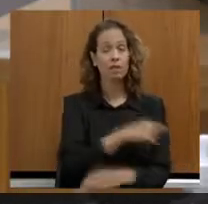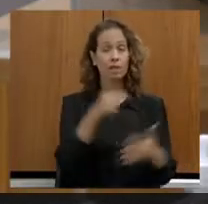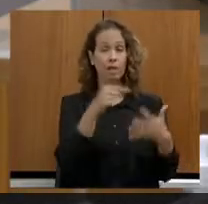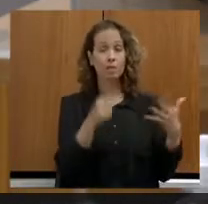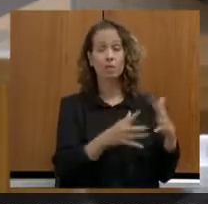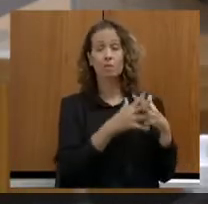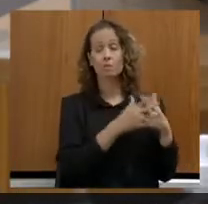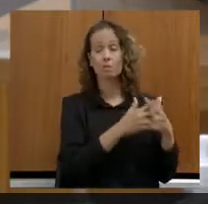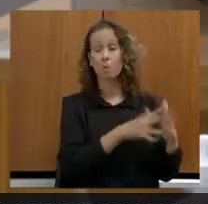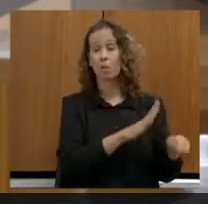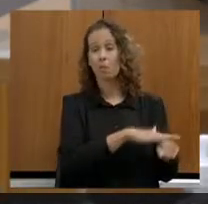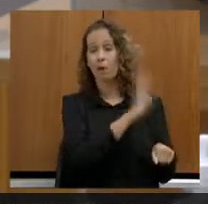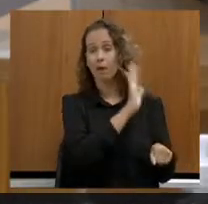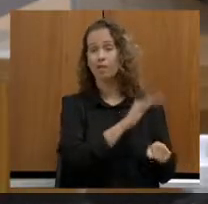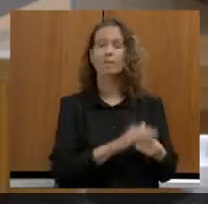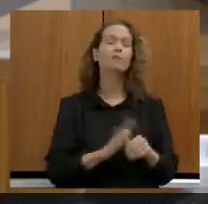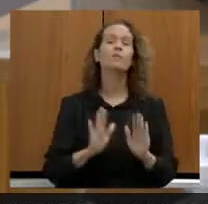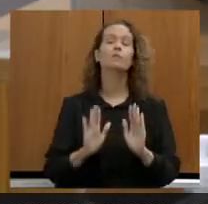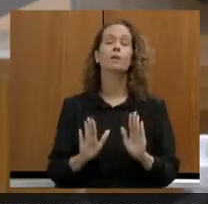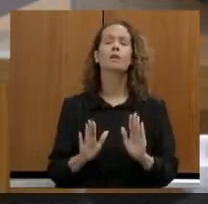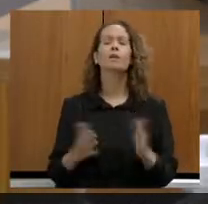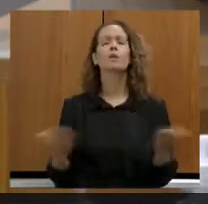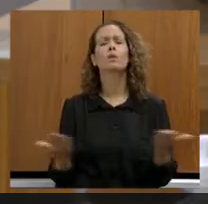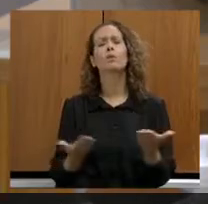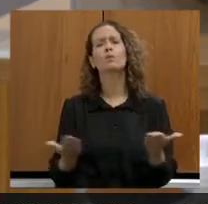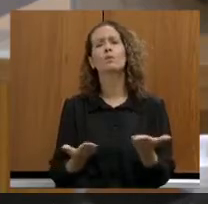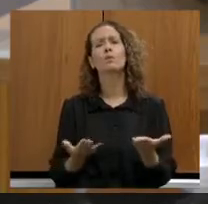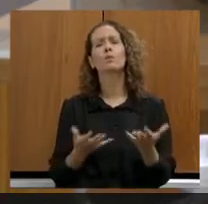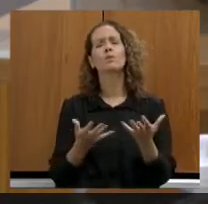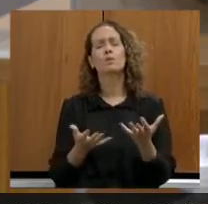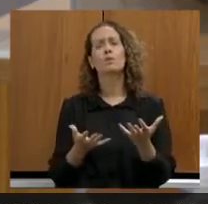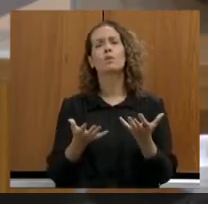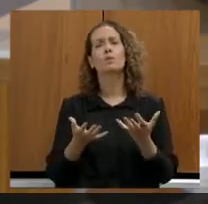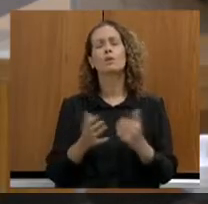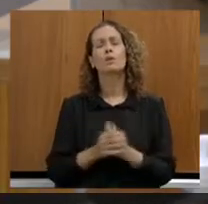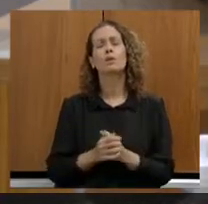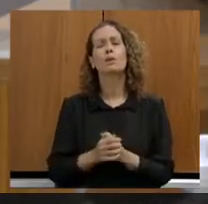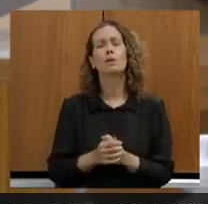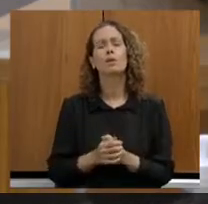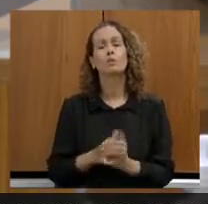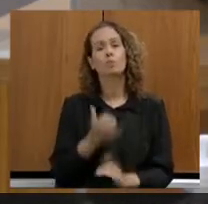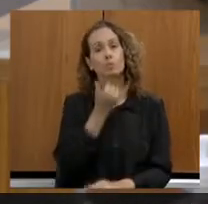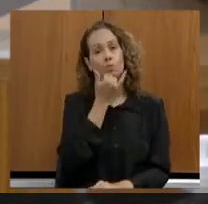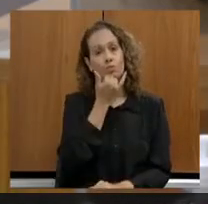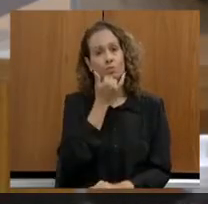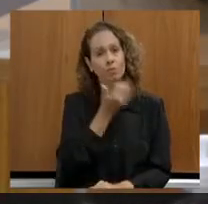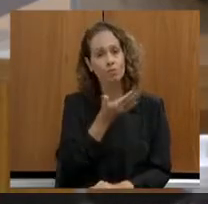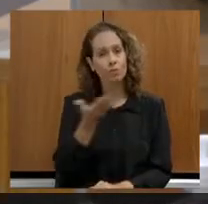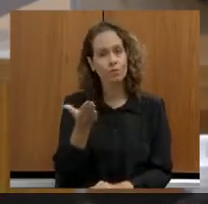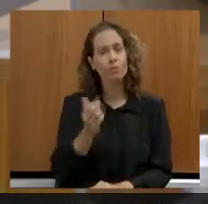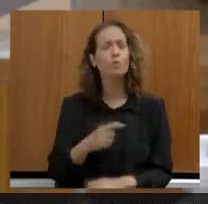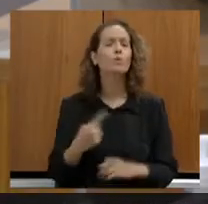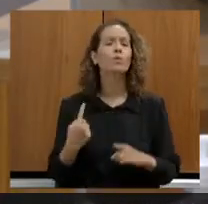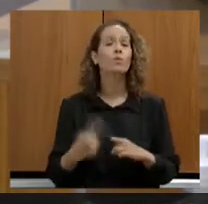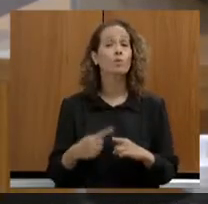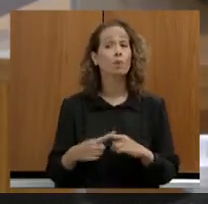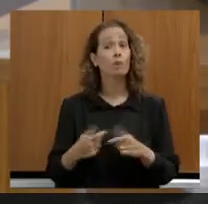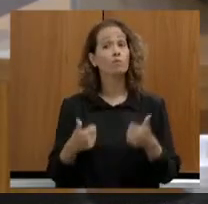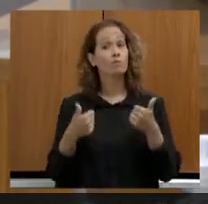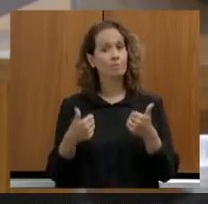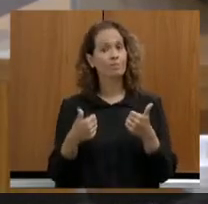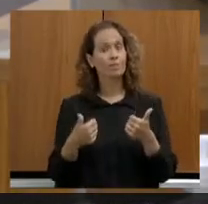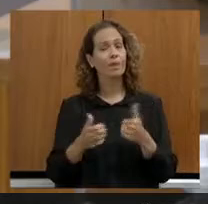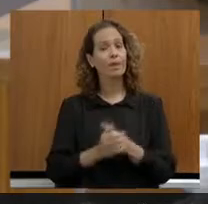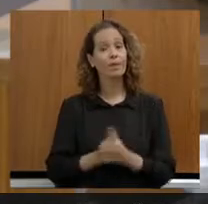mas hoje eu eu quero que estender as minhas as minhas desculpas por que funcionou